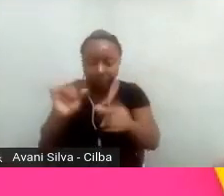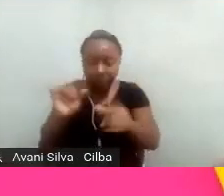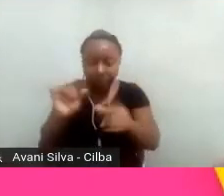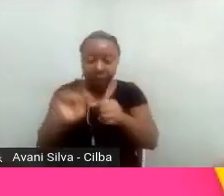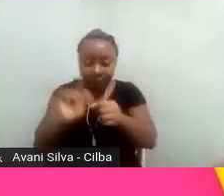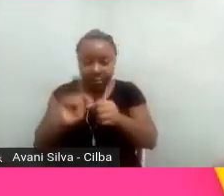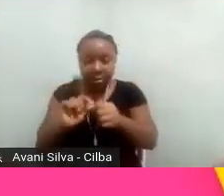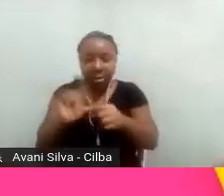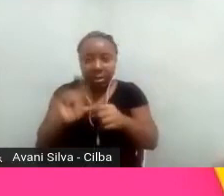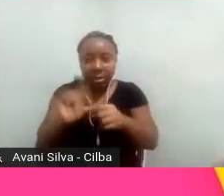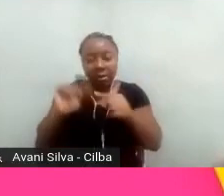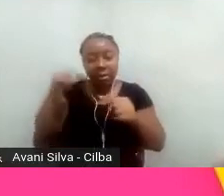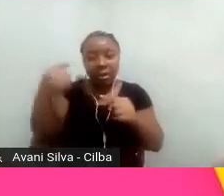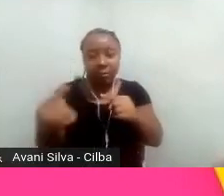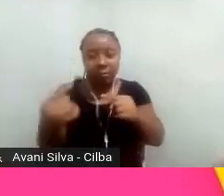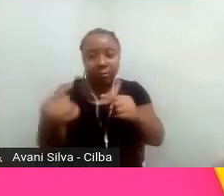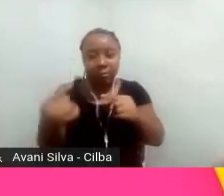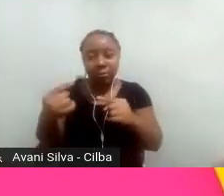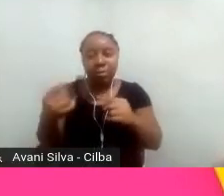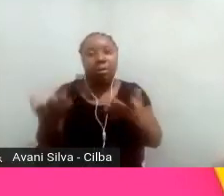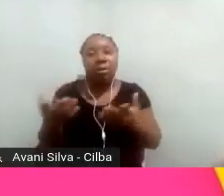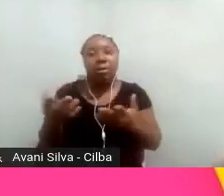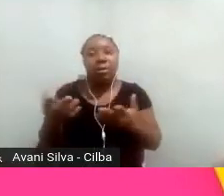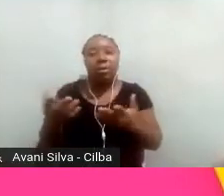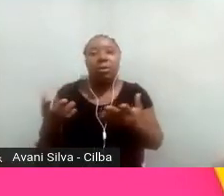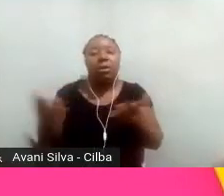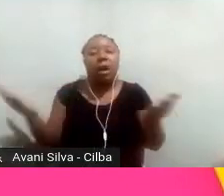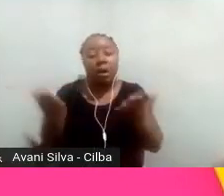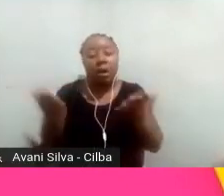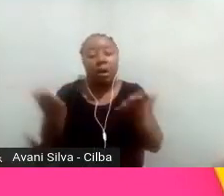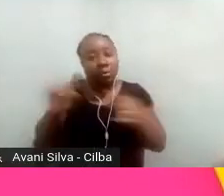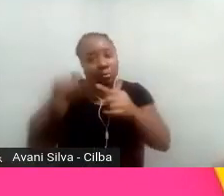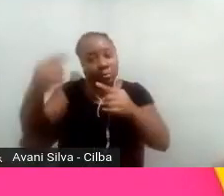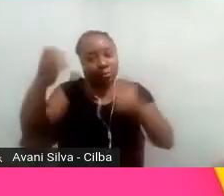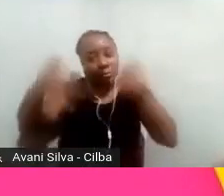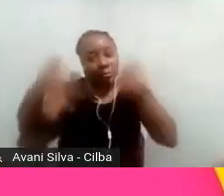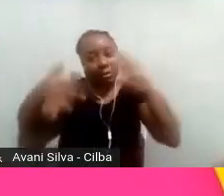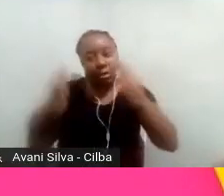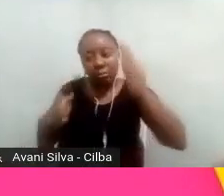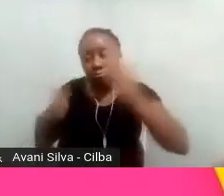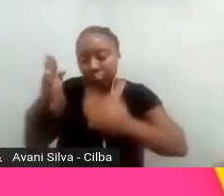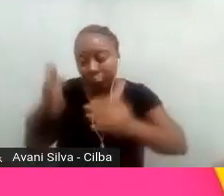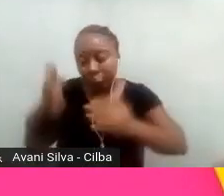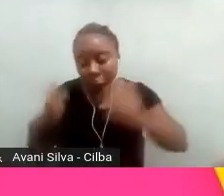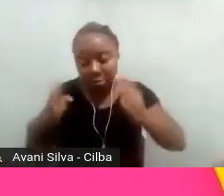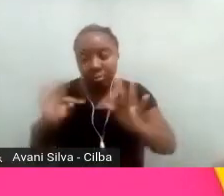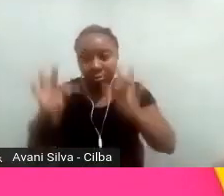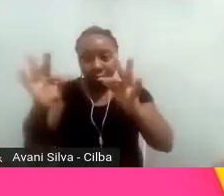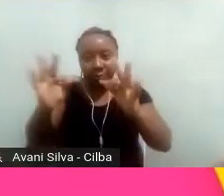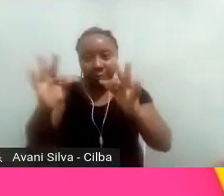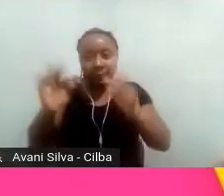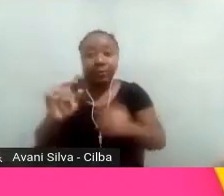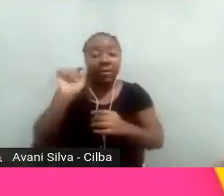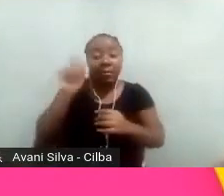para a parte do código, da parte de robótica mesmo. Quem está construindo